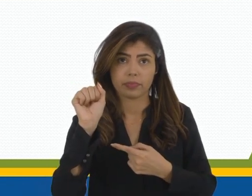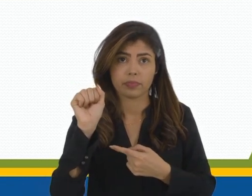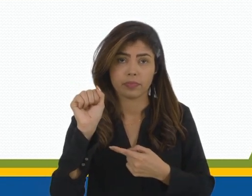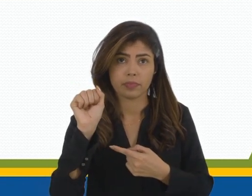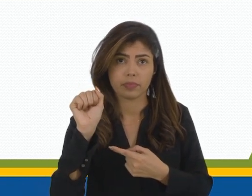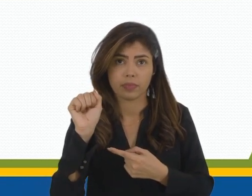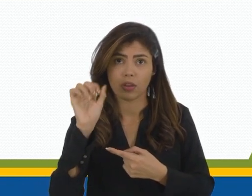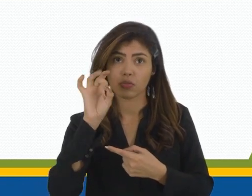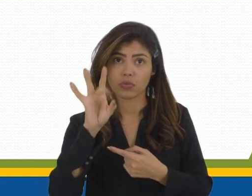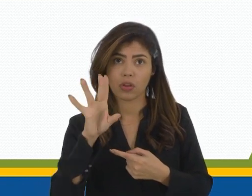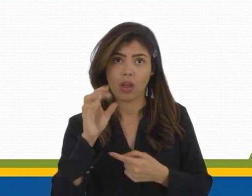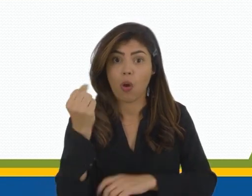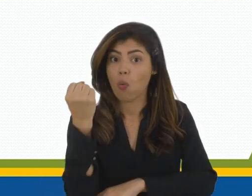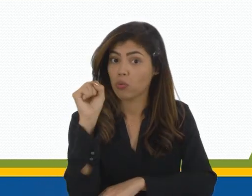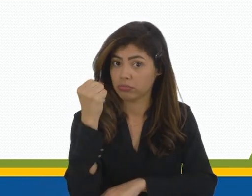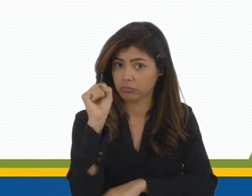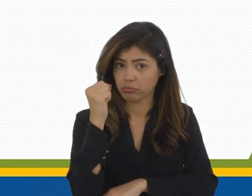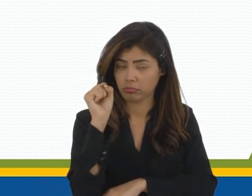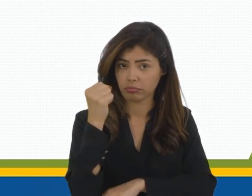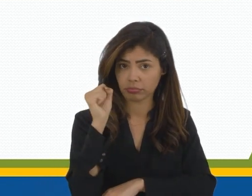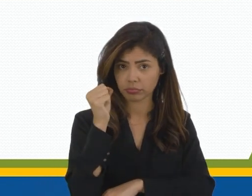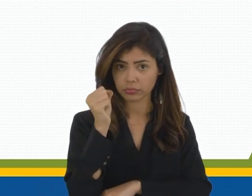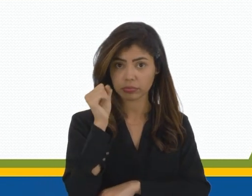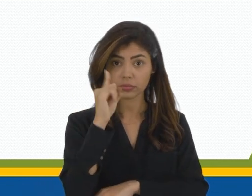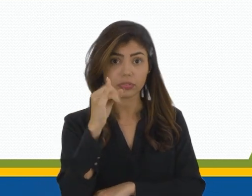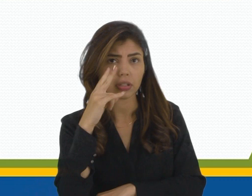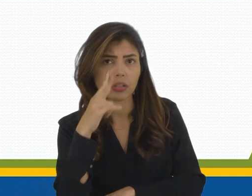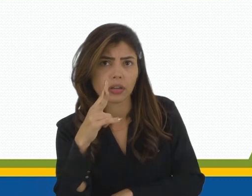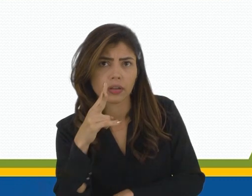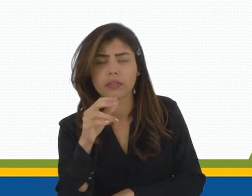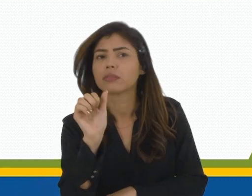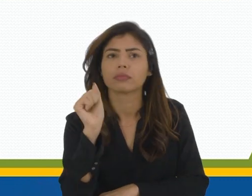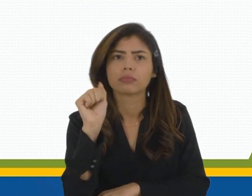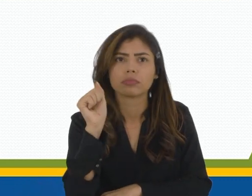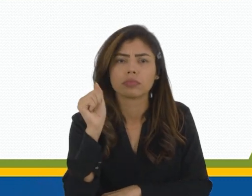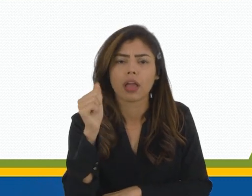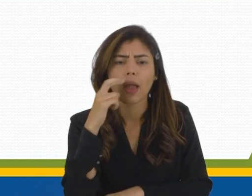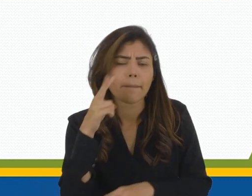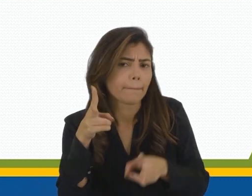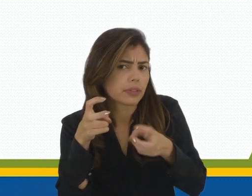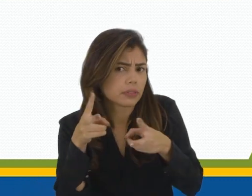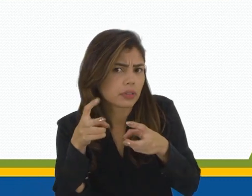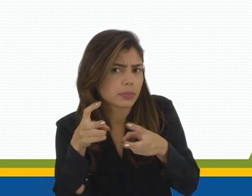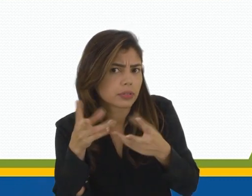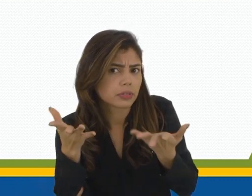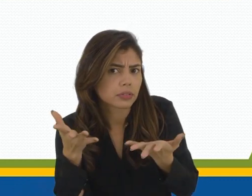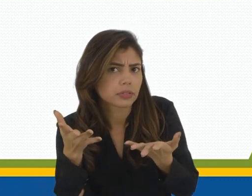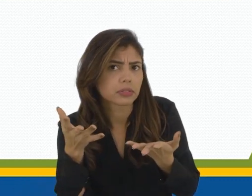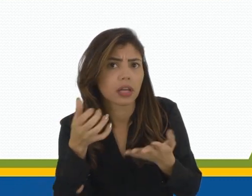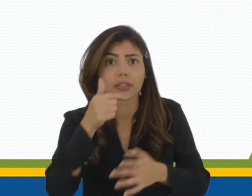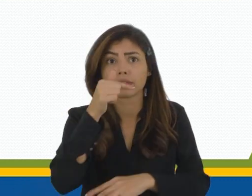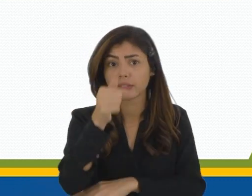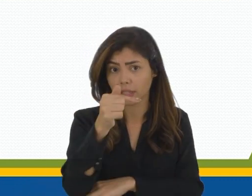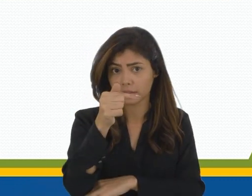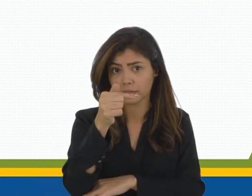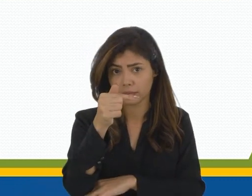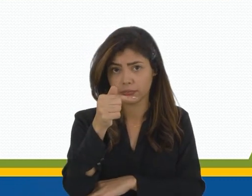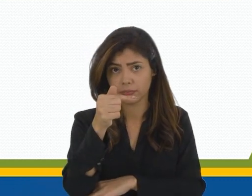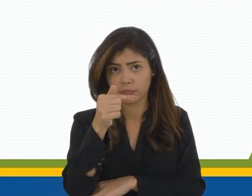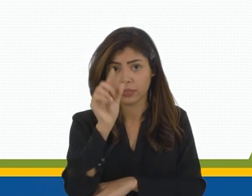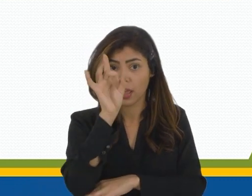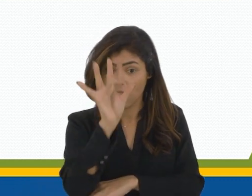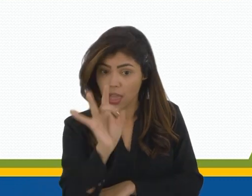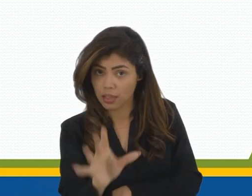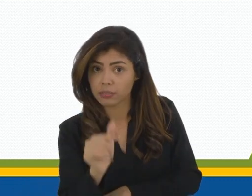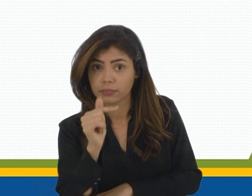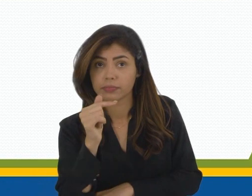temos apenas 8 átomos. Se a gente olhar o diagrama A, a gente observa que nós temos 7 esferas. Cada uma